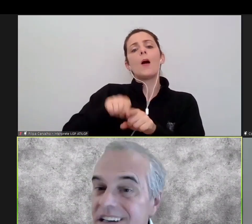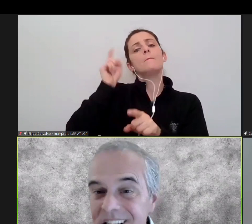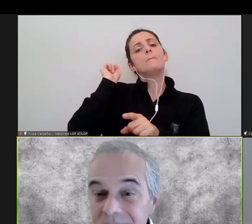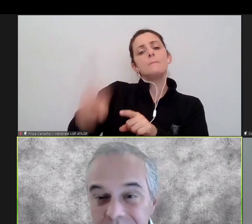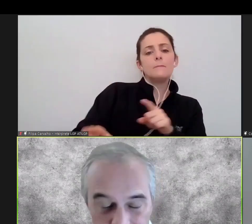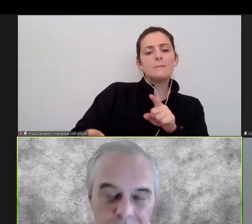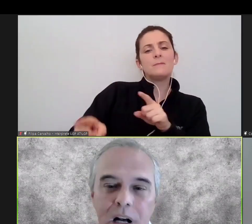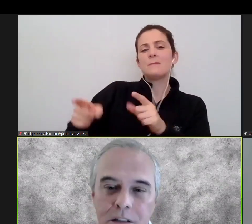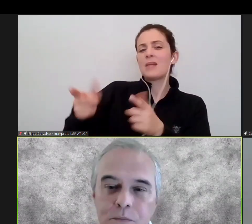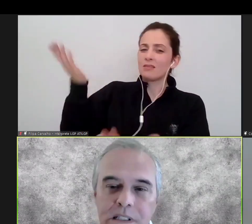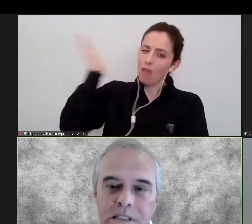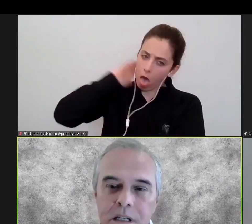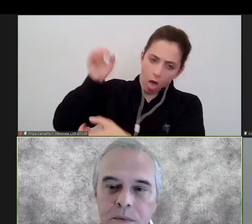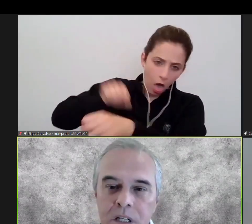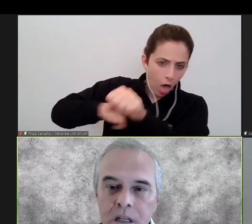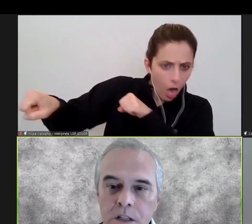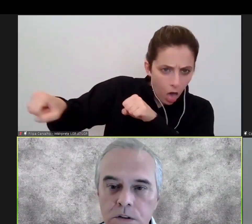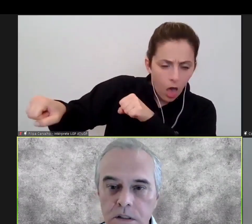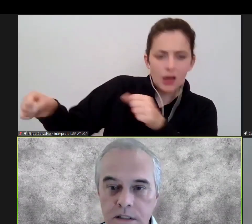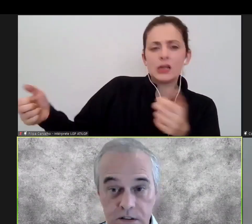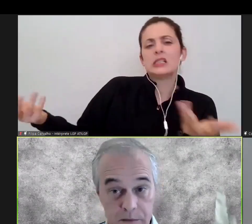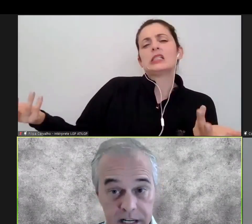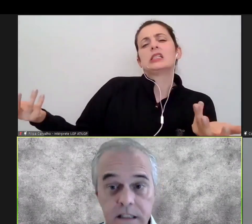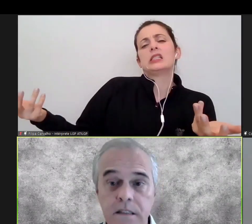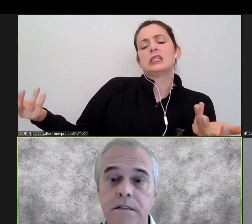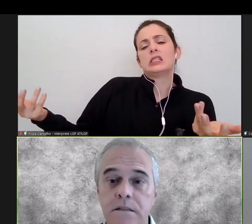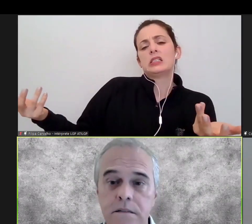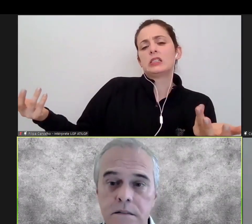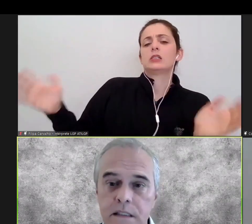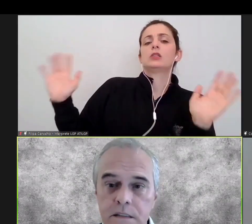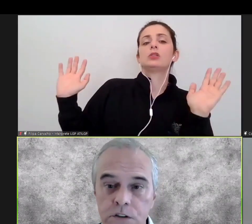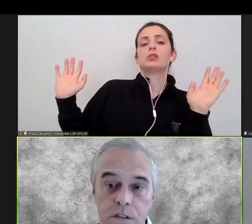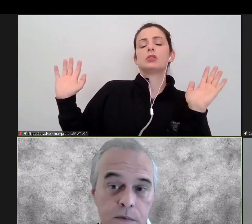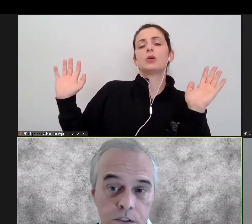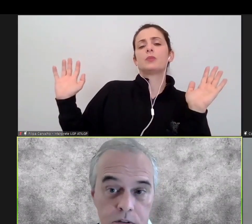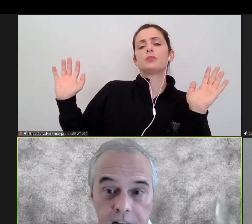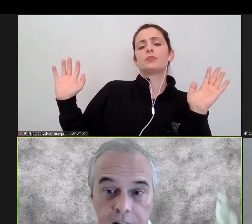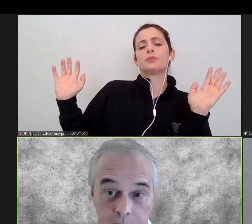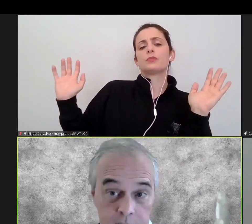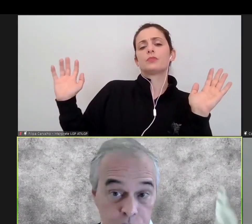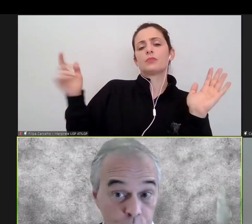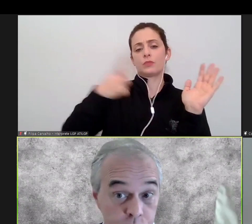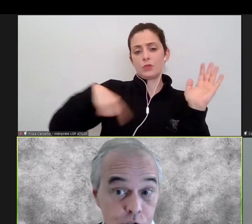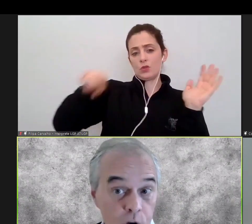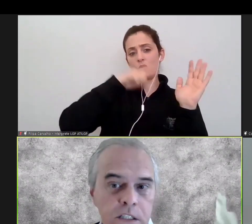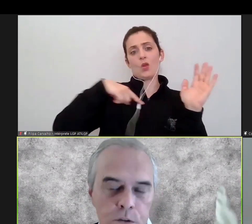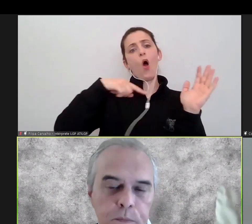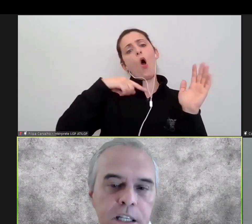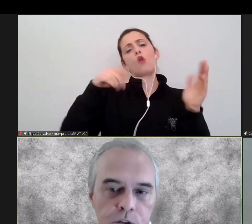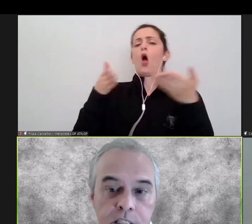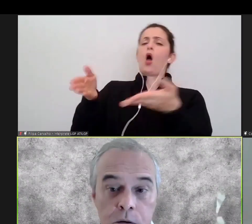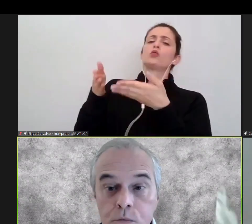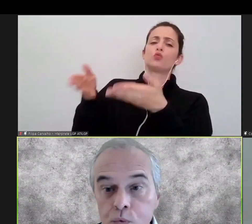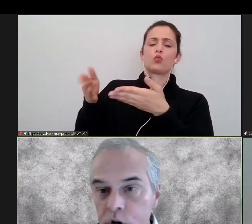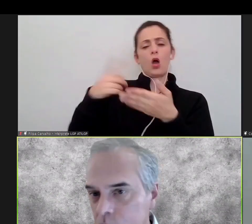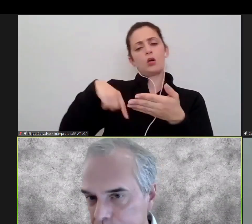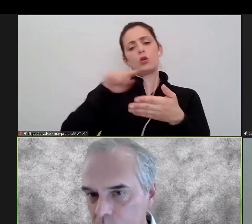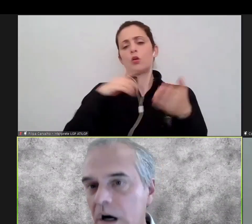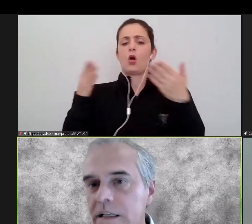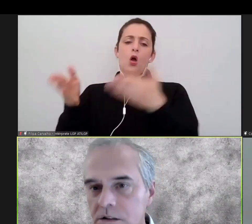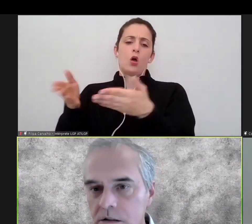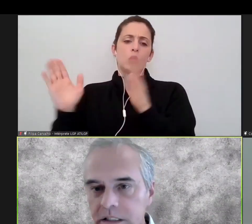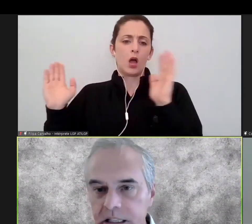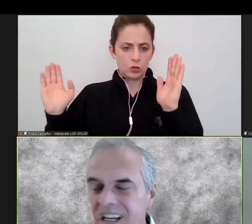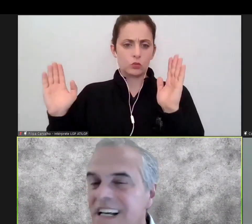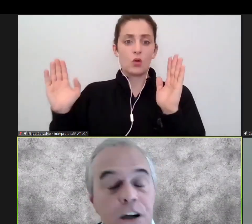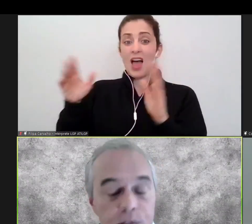condições degradantes de trabalho, por exemplo, eles colocam assim, olha, peraí, aqui nós estamos a ajudar. As condições no país de origem são muito